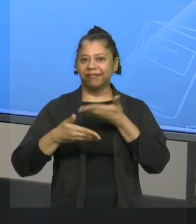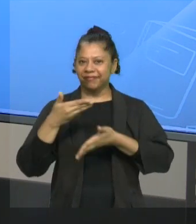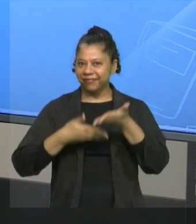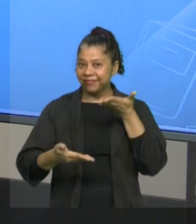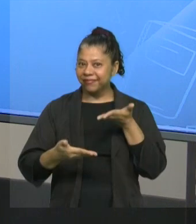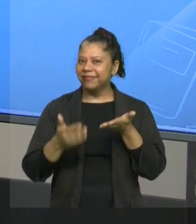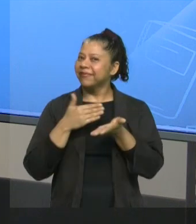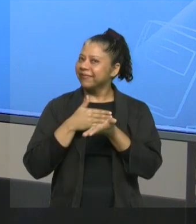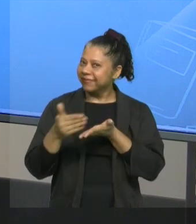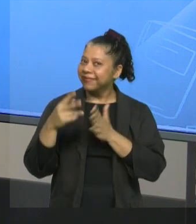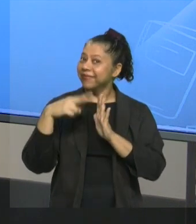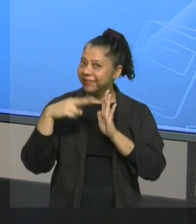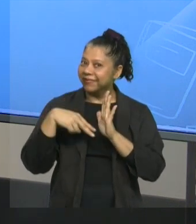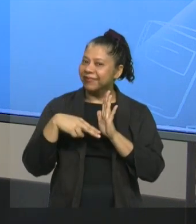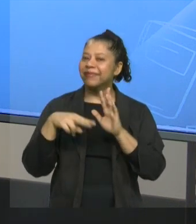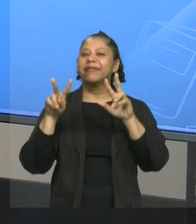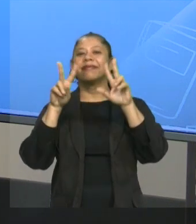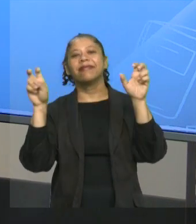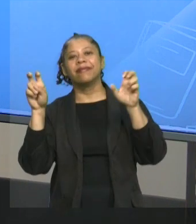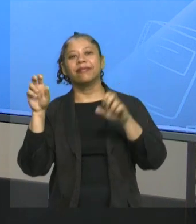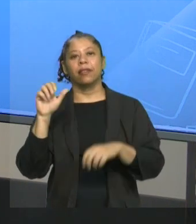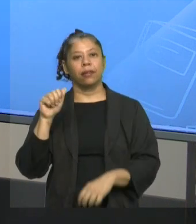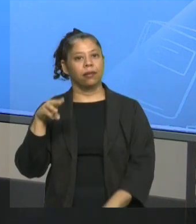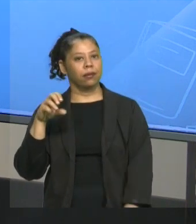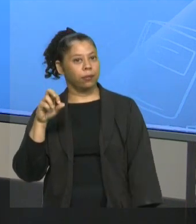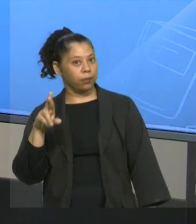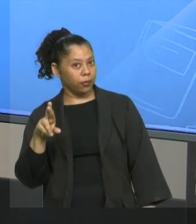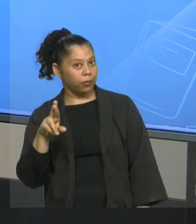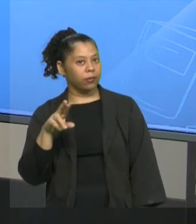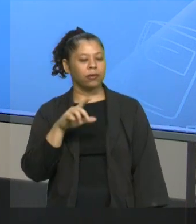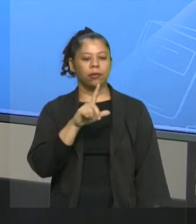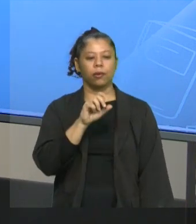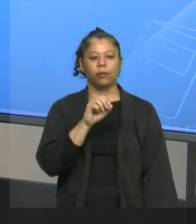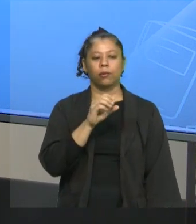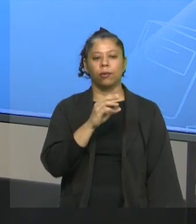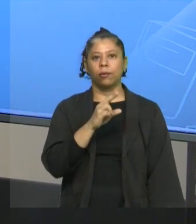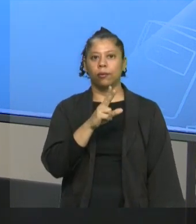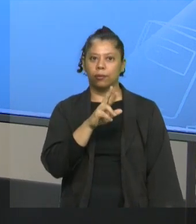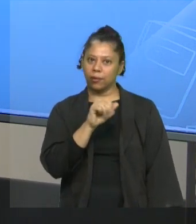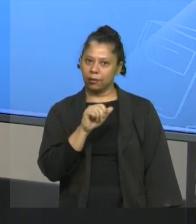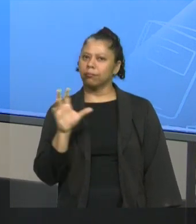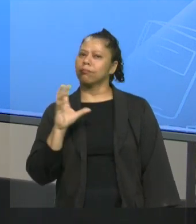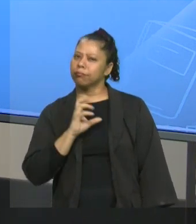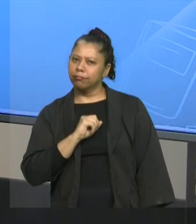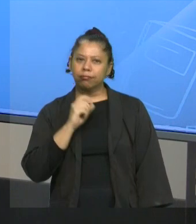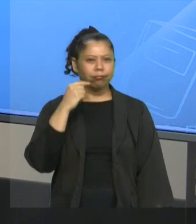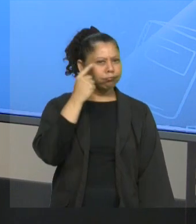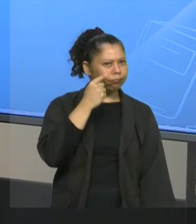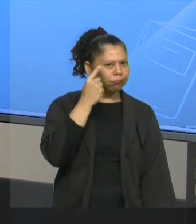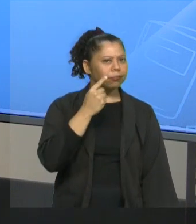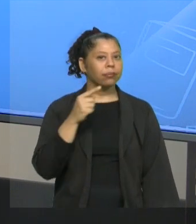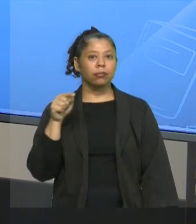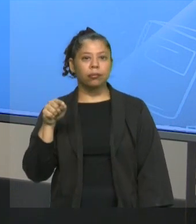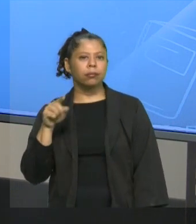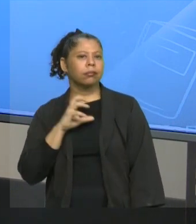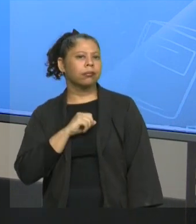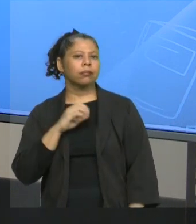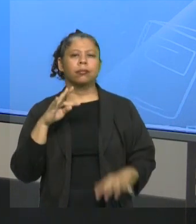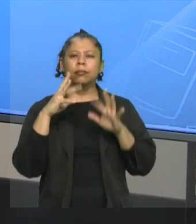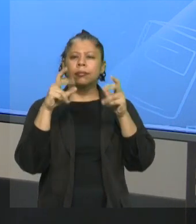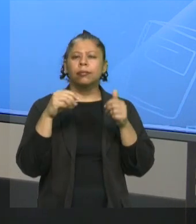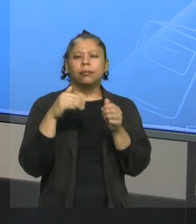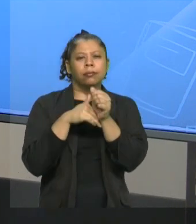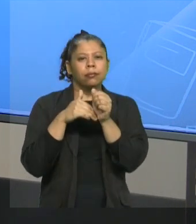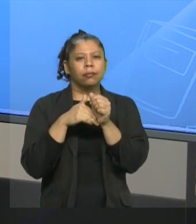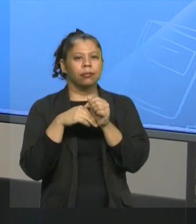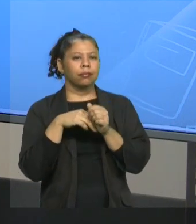leitura? O amor e a loucura. No amor, tudo é mistério. Suas